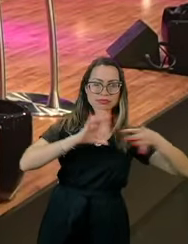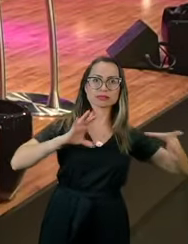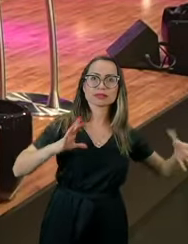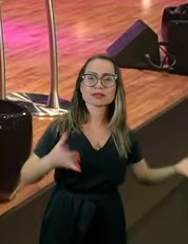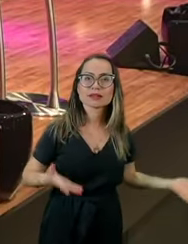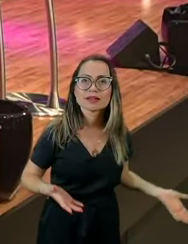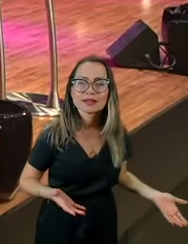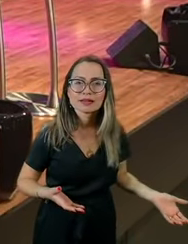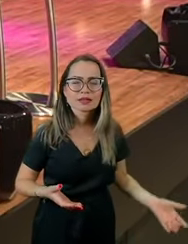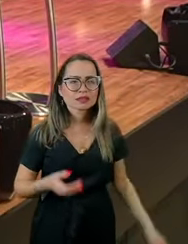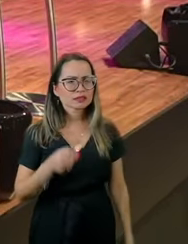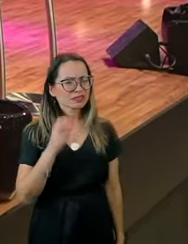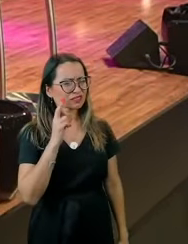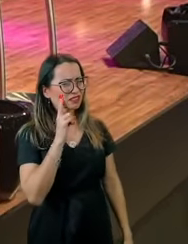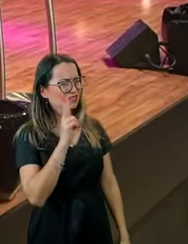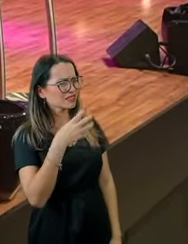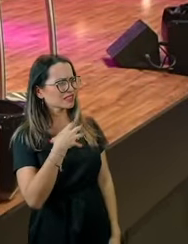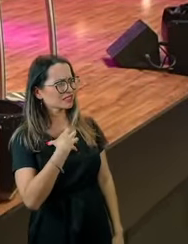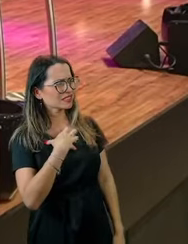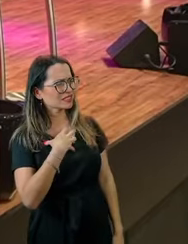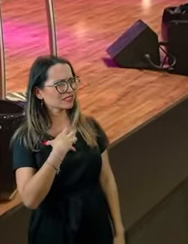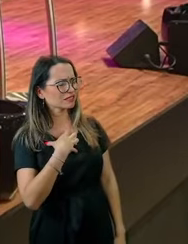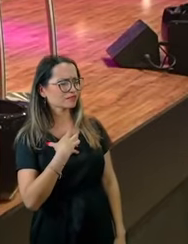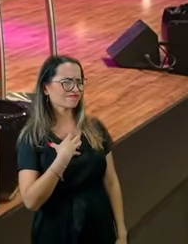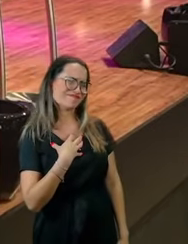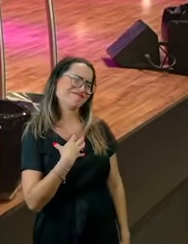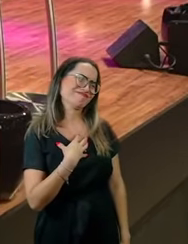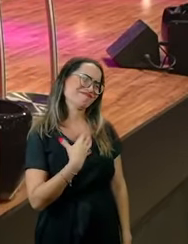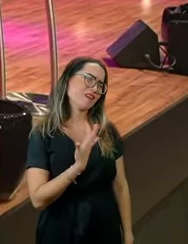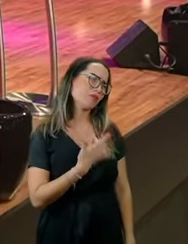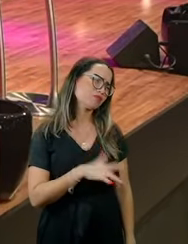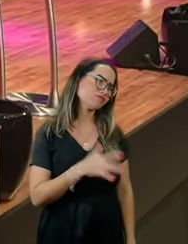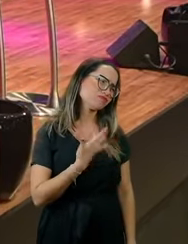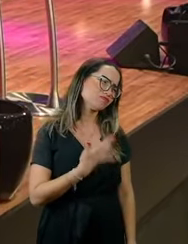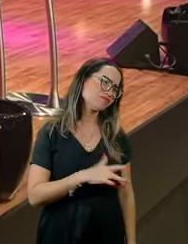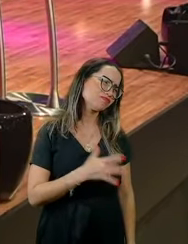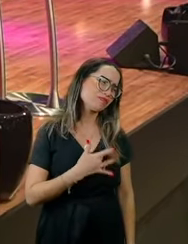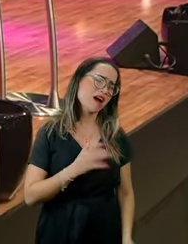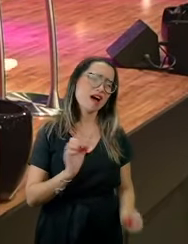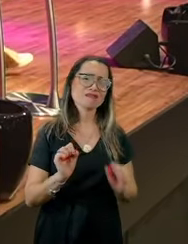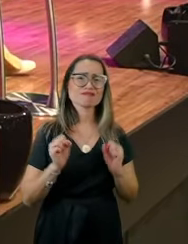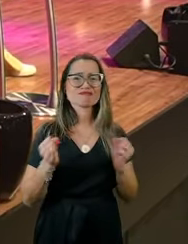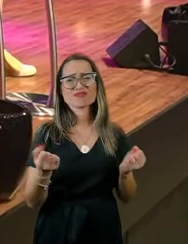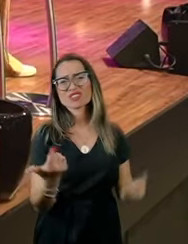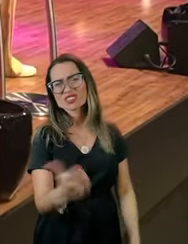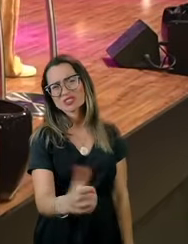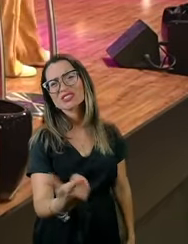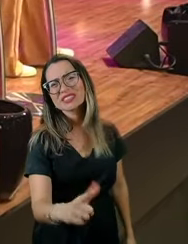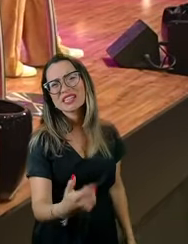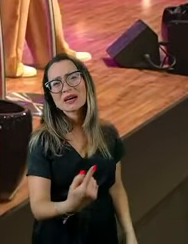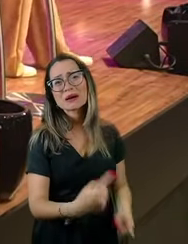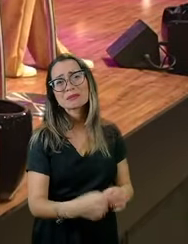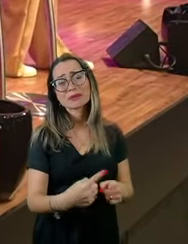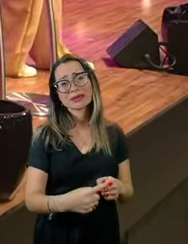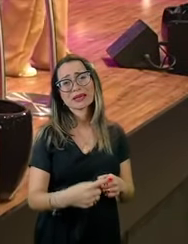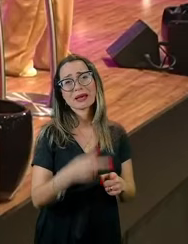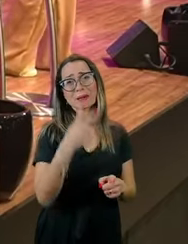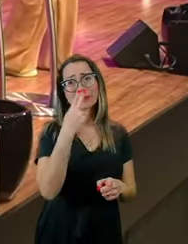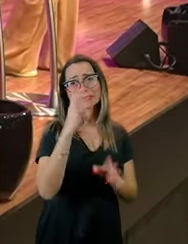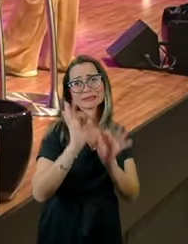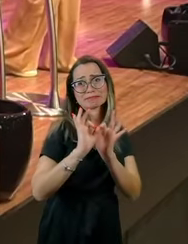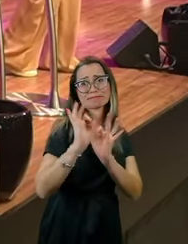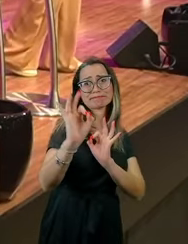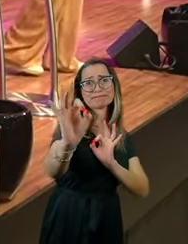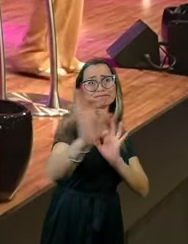Que eu olhava, eu sentia assim compaixão, mas eu já não tinha mais forças. O nosso alcance, você vai ver que o nosso alcance humano,